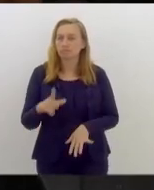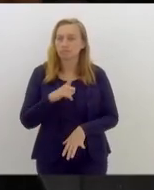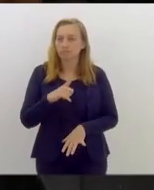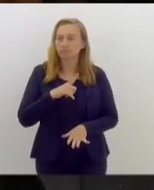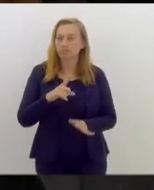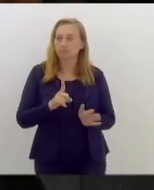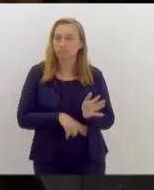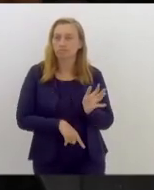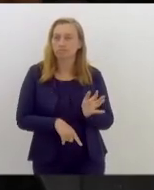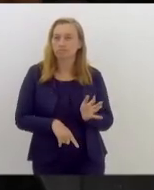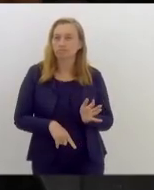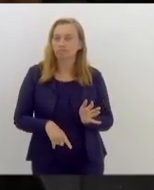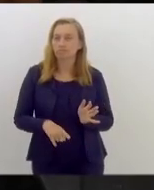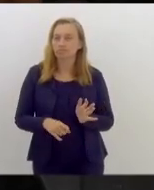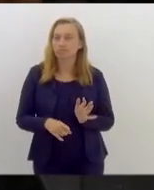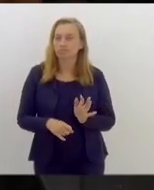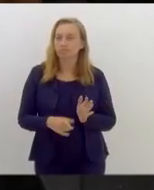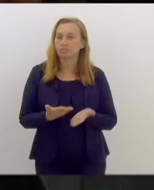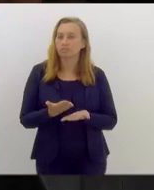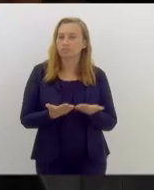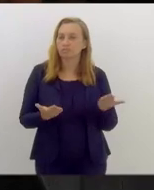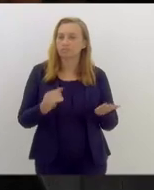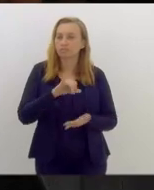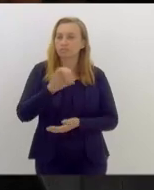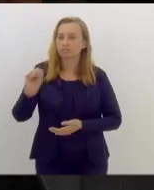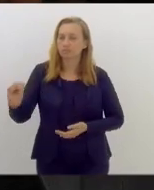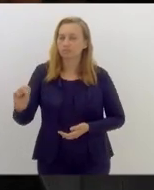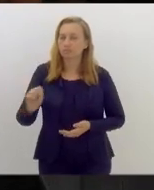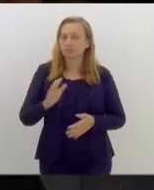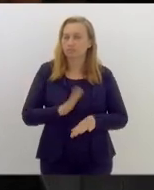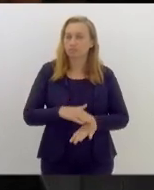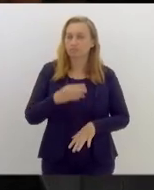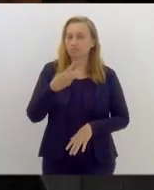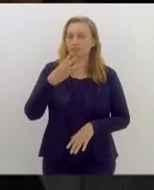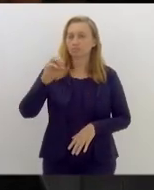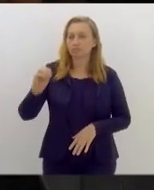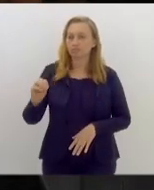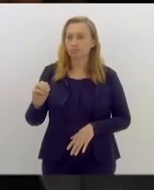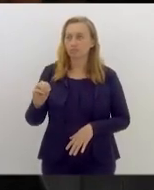abater de perda de ICMS mais